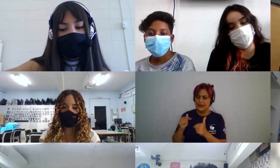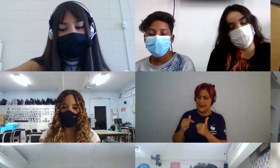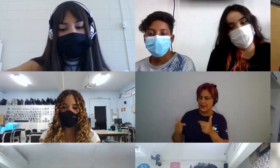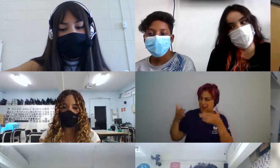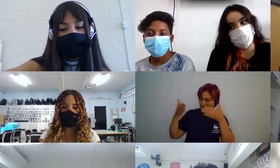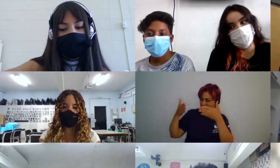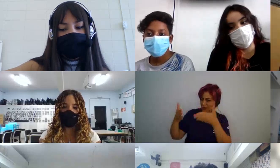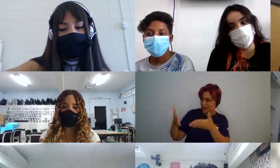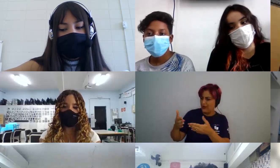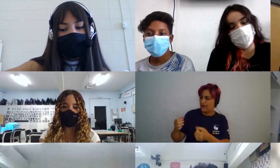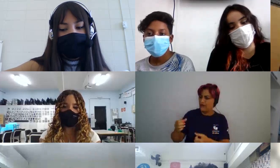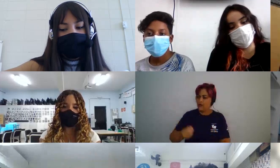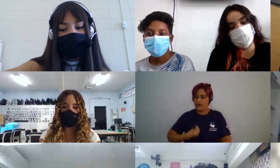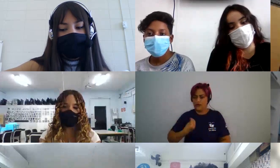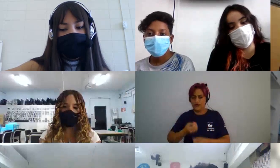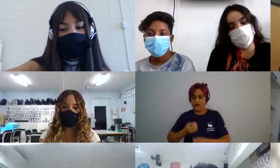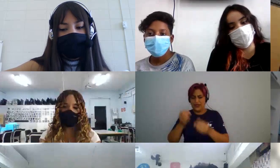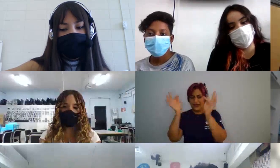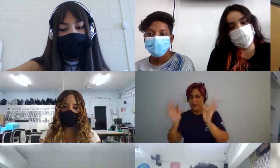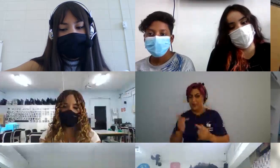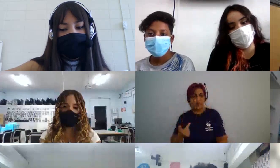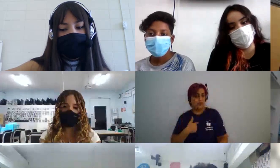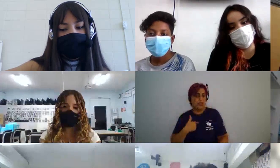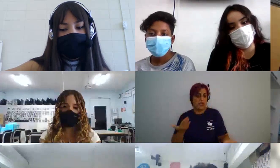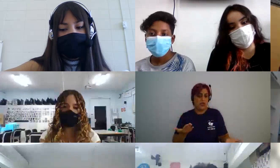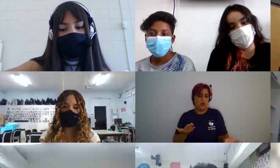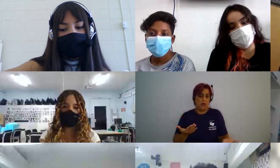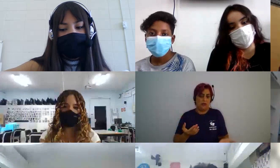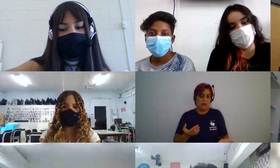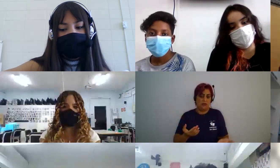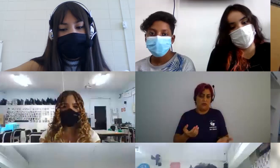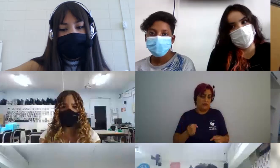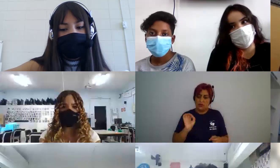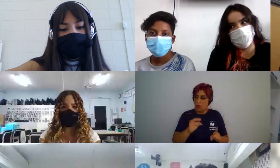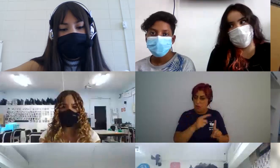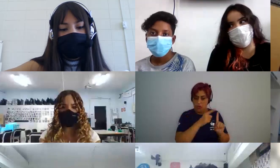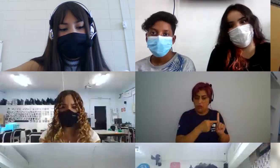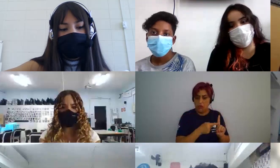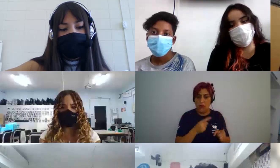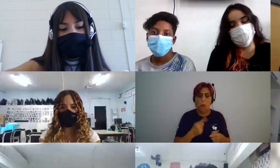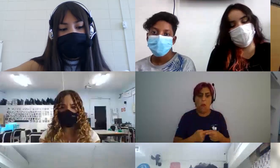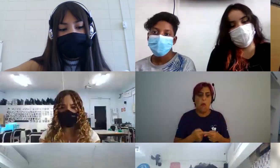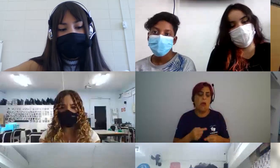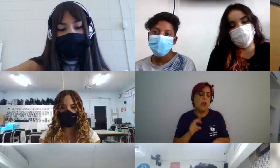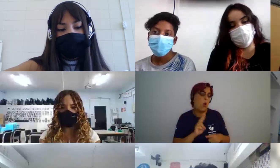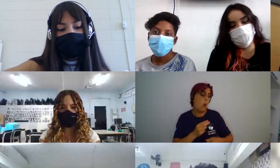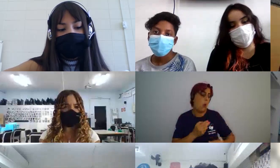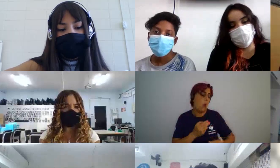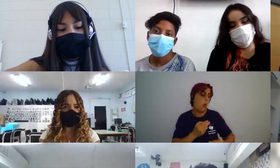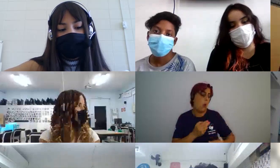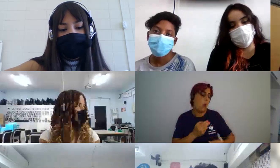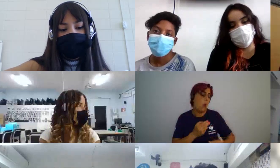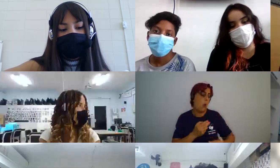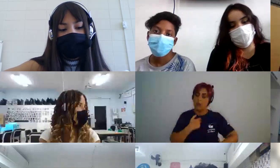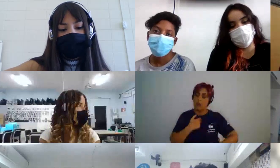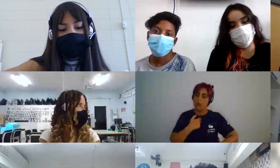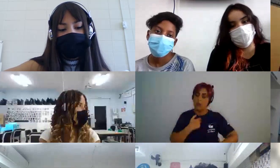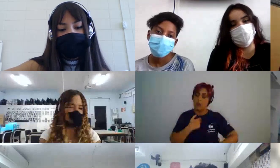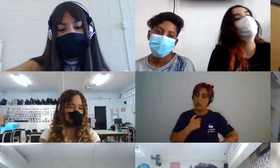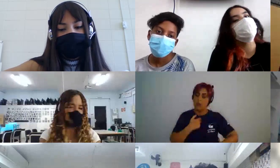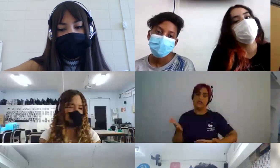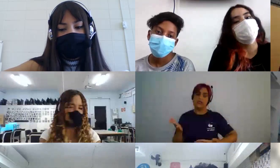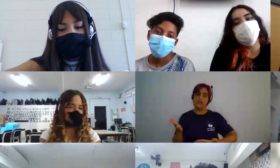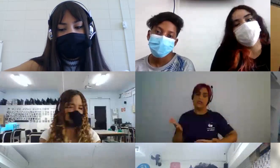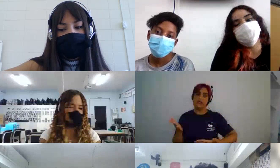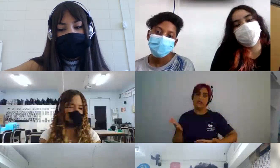de felicidade, o que me resta é ficar grávida. Pelo menos cuidando de um bebê eu me sinto feliz. Pelo menos eu